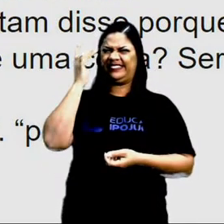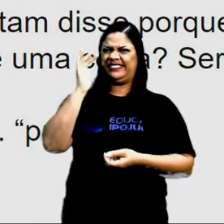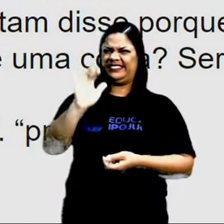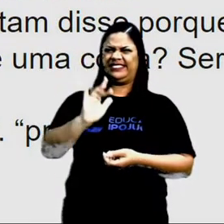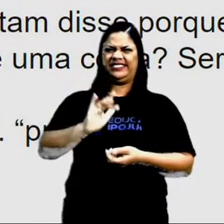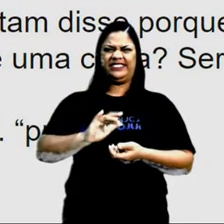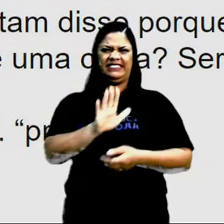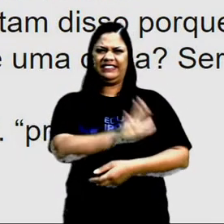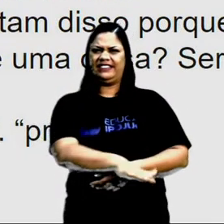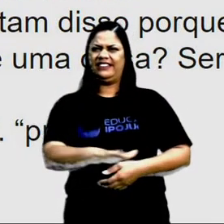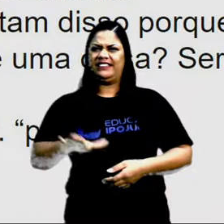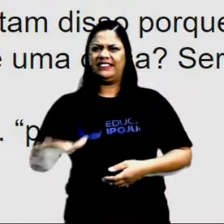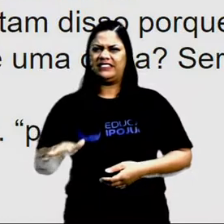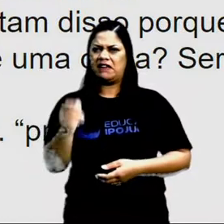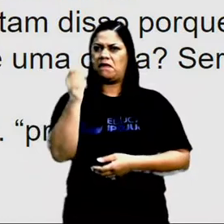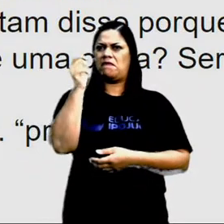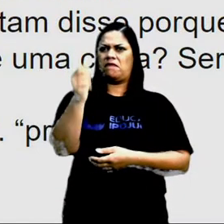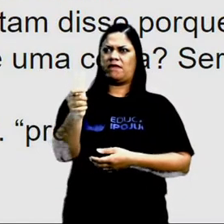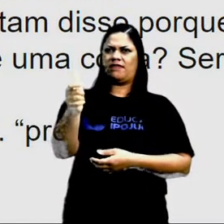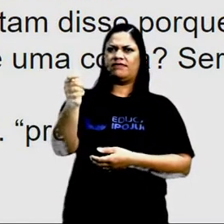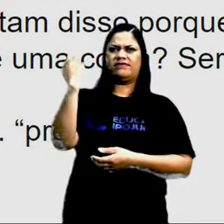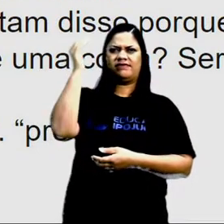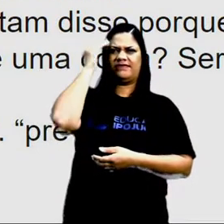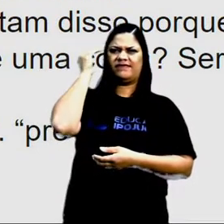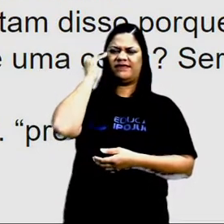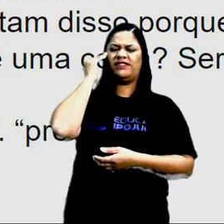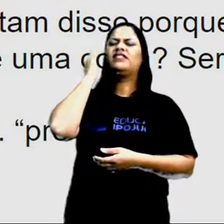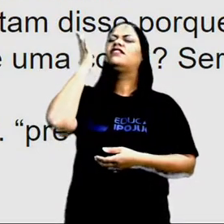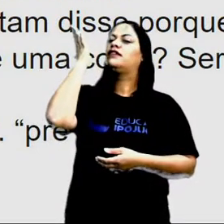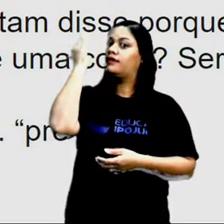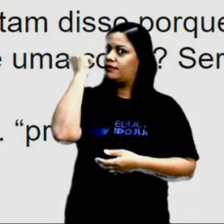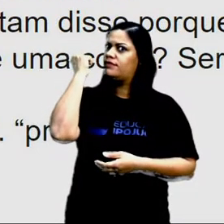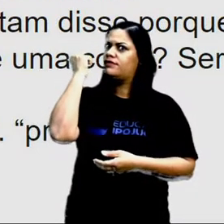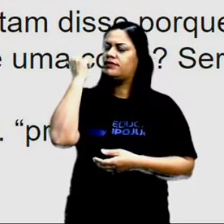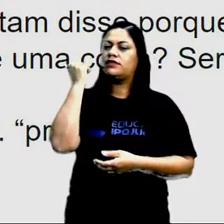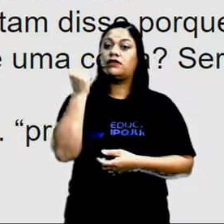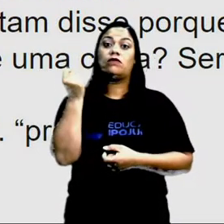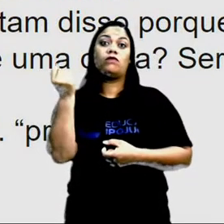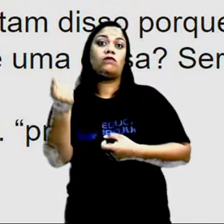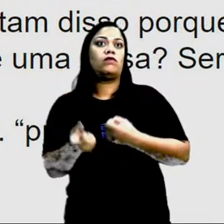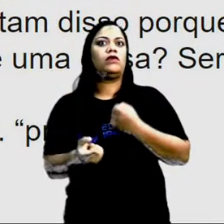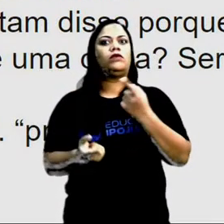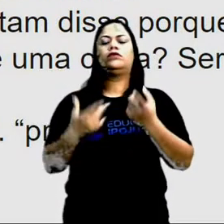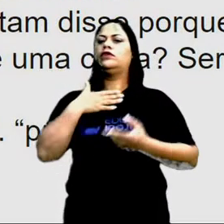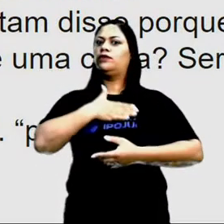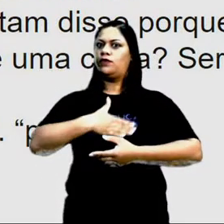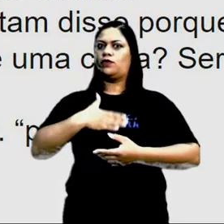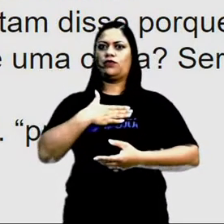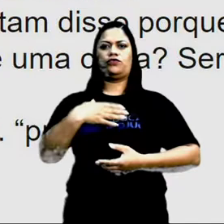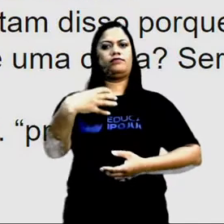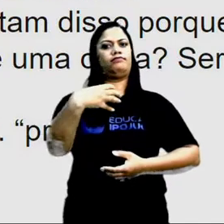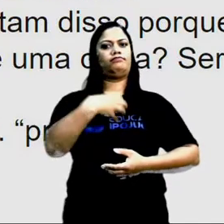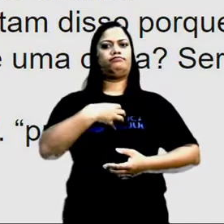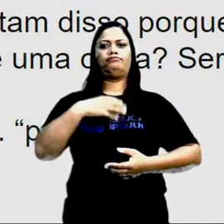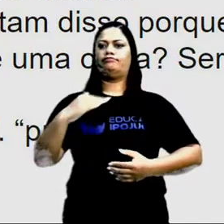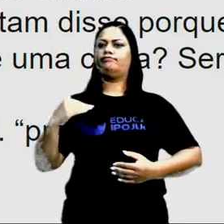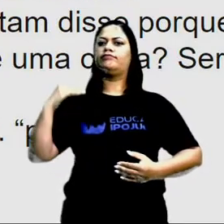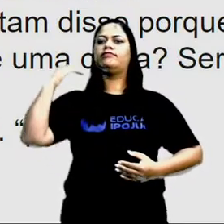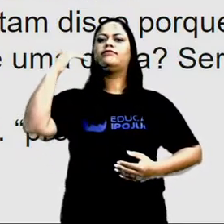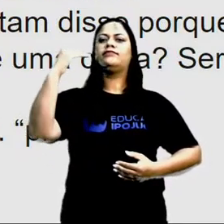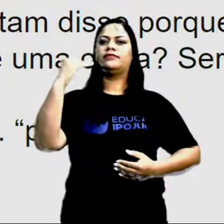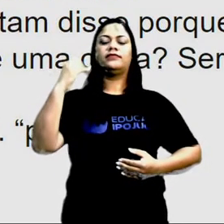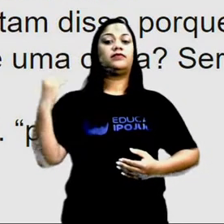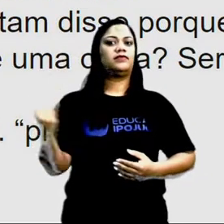chamar criança de pré-adolescente. Eu sei que algumas gostam disso porque se sentem mais velhas